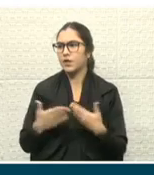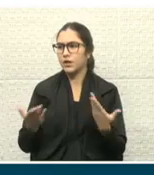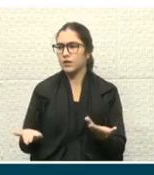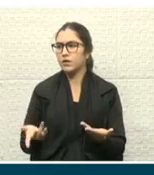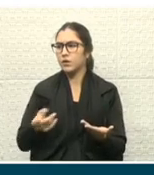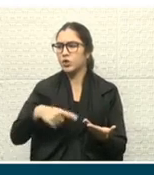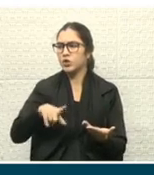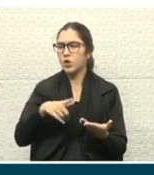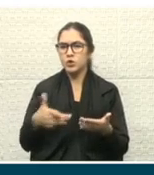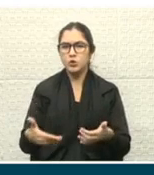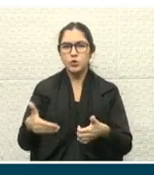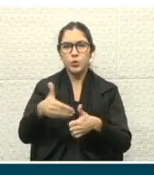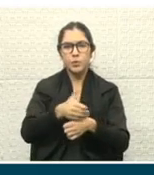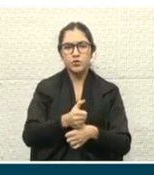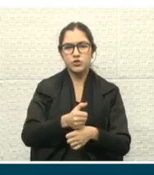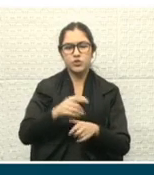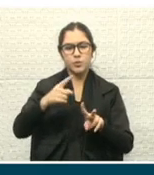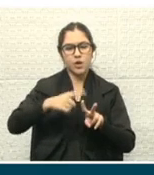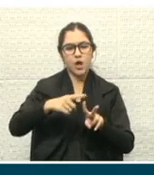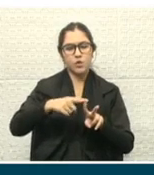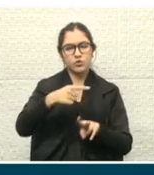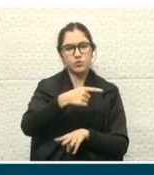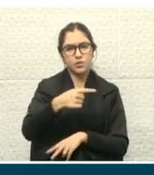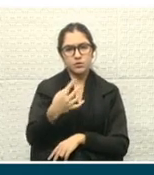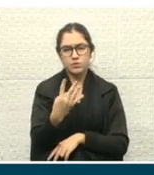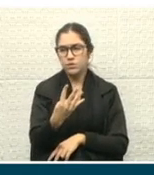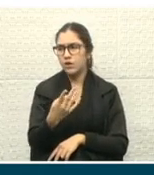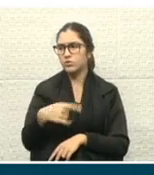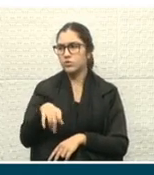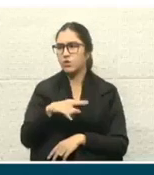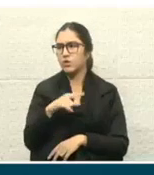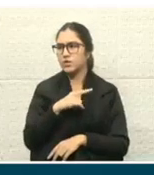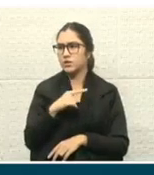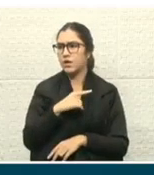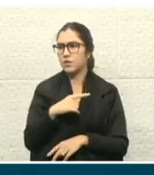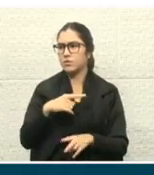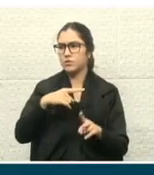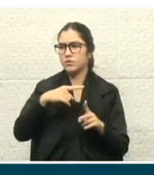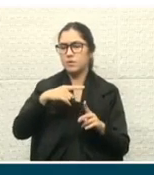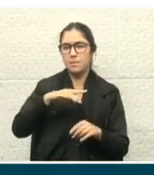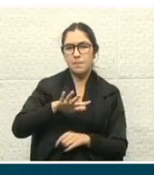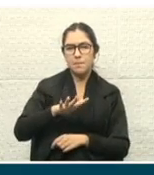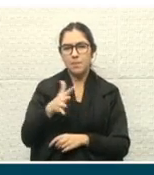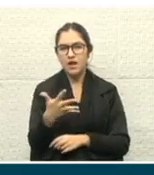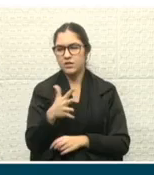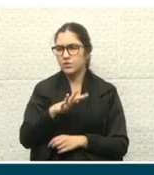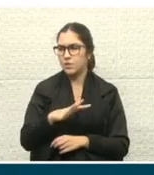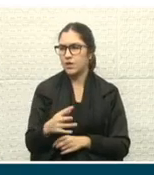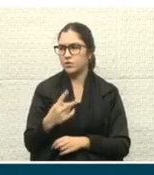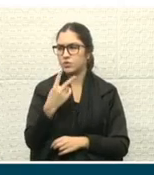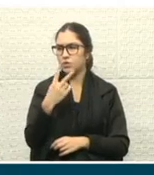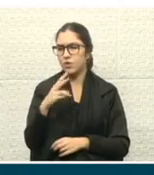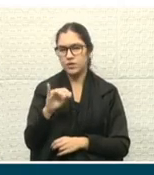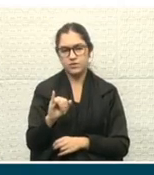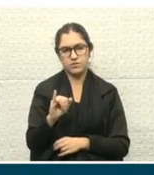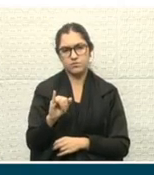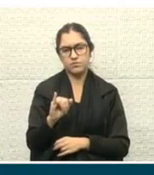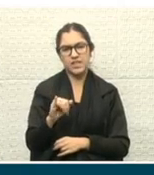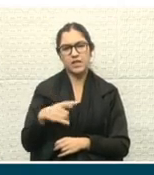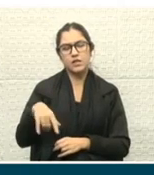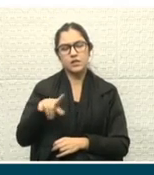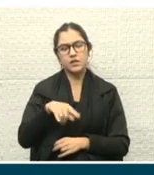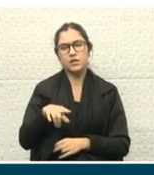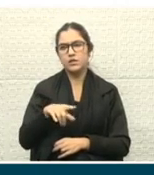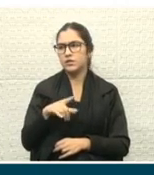quando nós substituímos essa raiz de menos 4, nós vamos ter o mais ou menos 2i. Então,